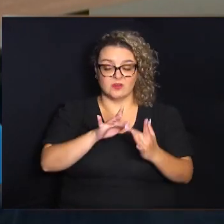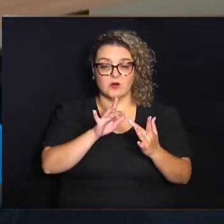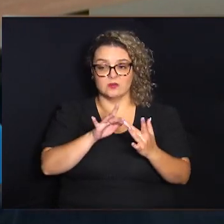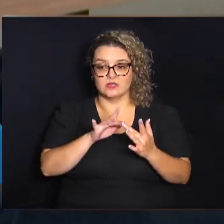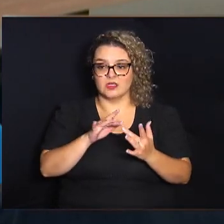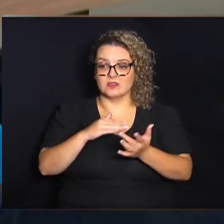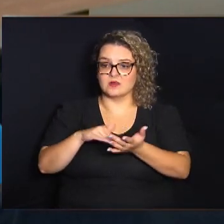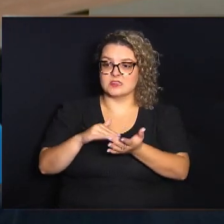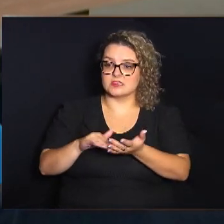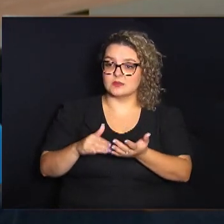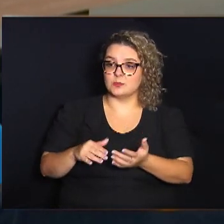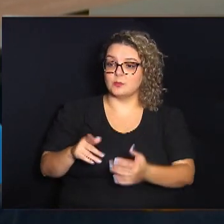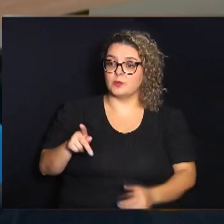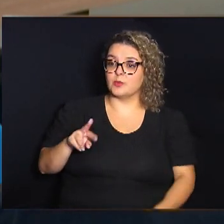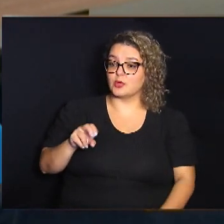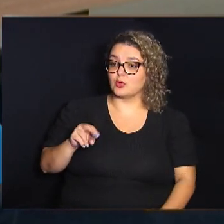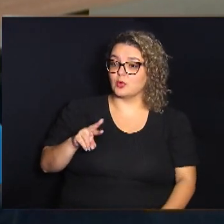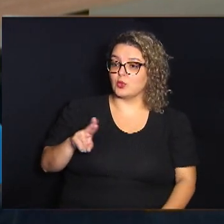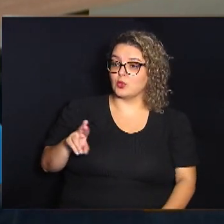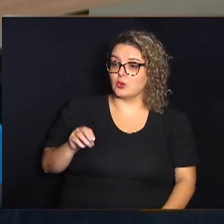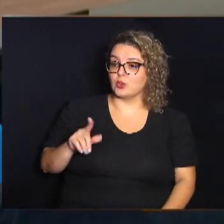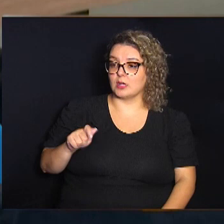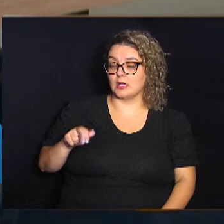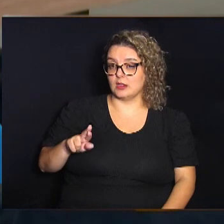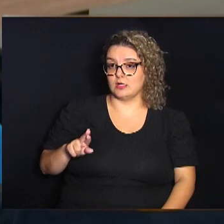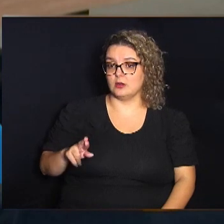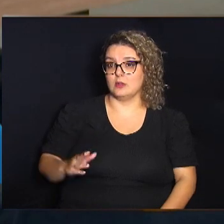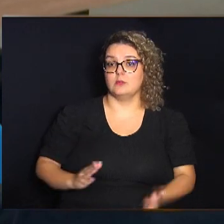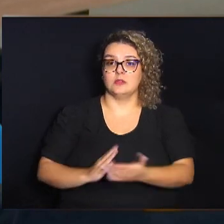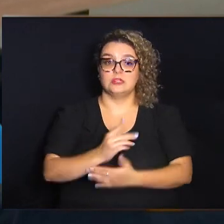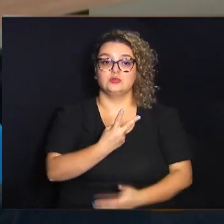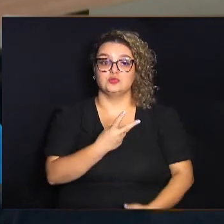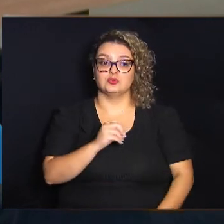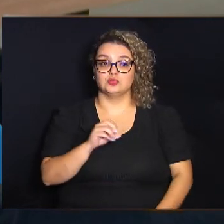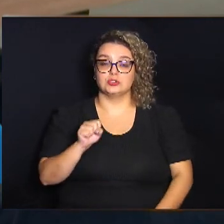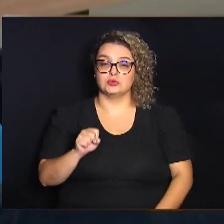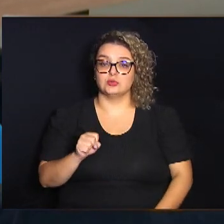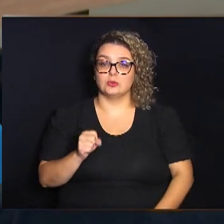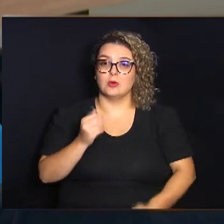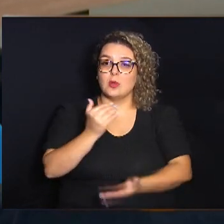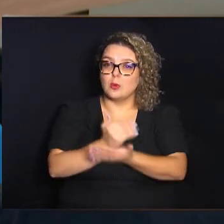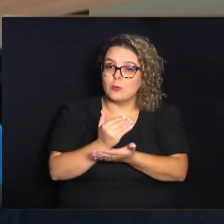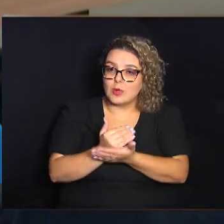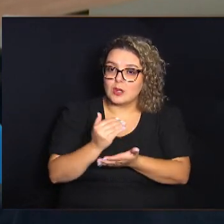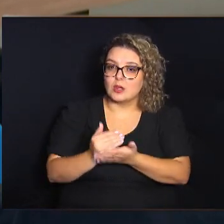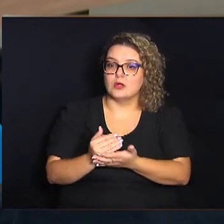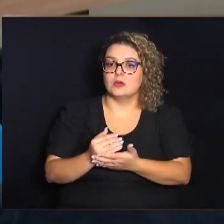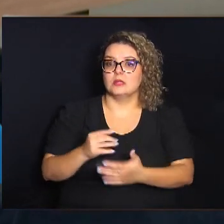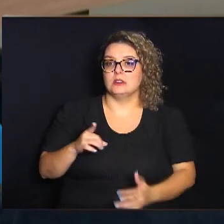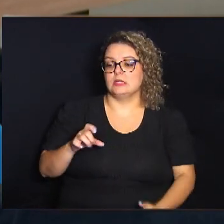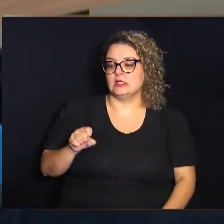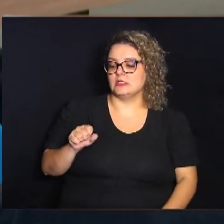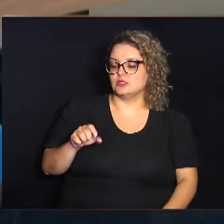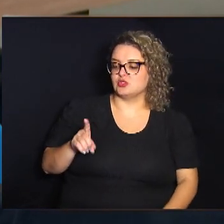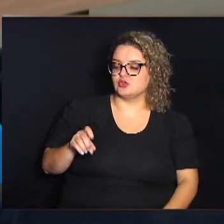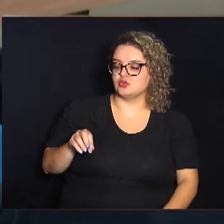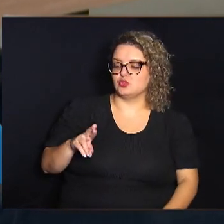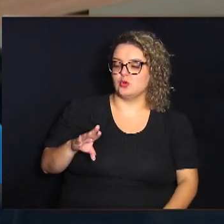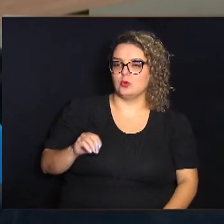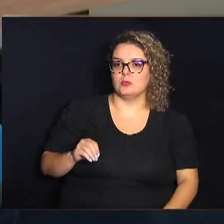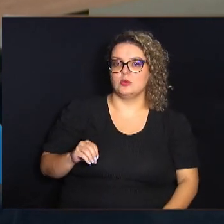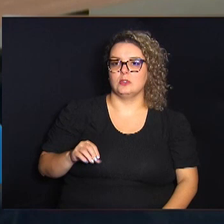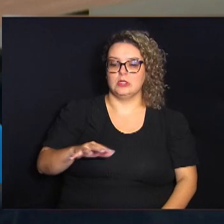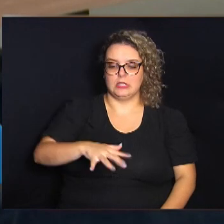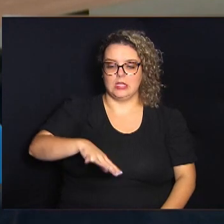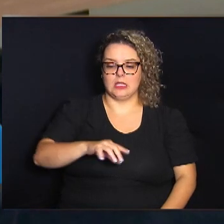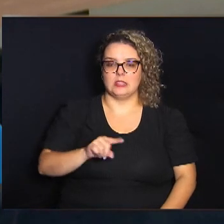prorrogar, quando nós fizemos a aprovação da 208, a possibilidade de parcelamento e desdobro de lotes em zona mista 1, que